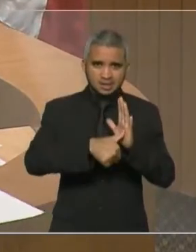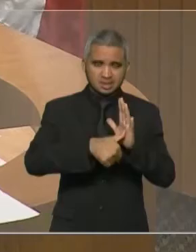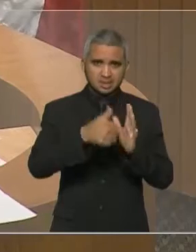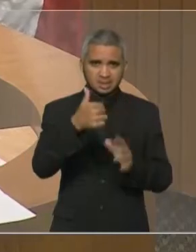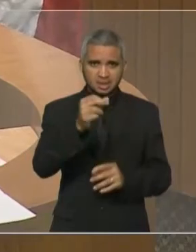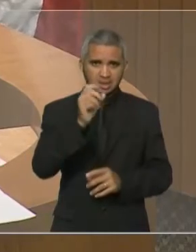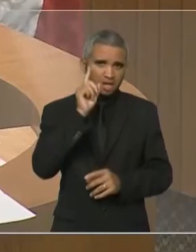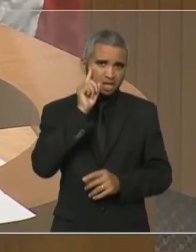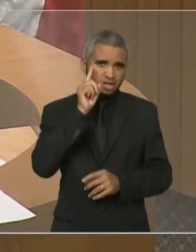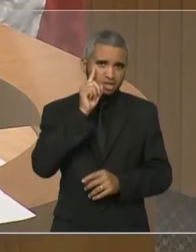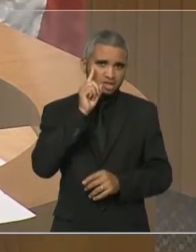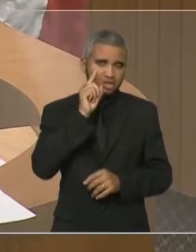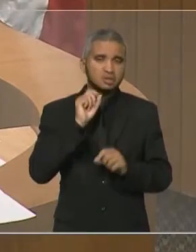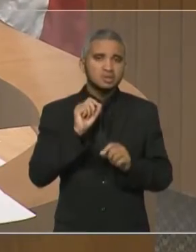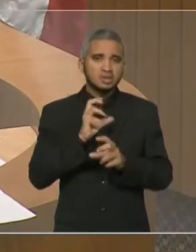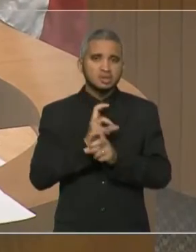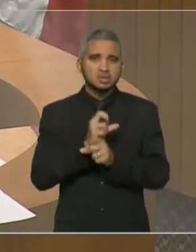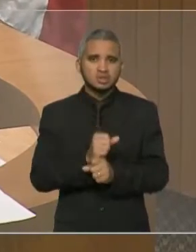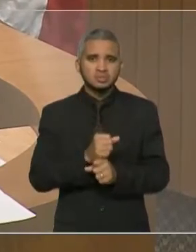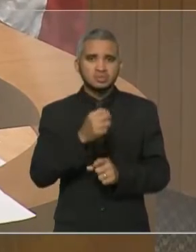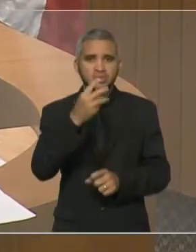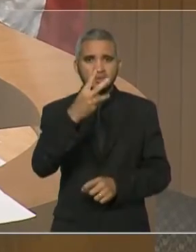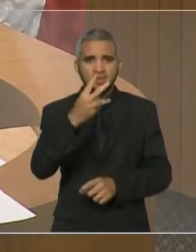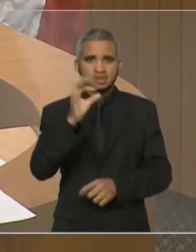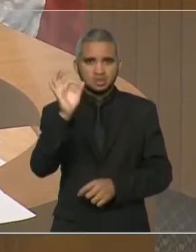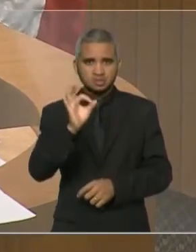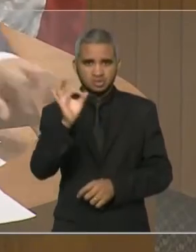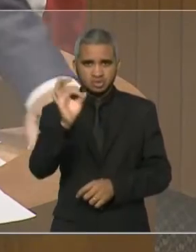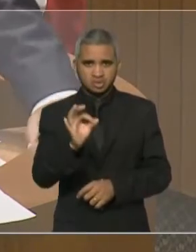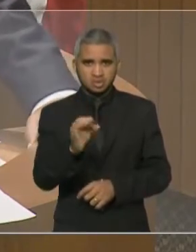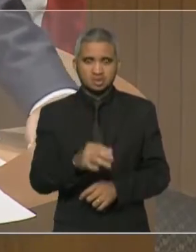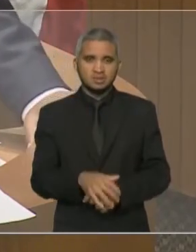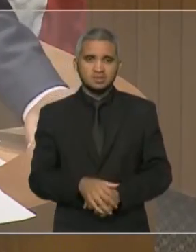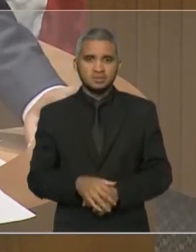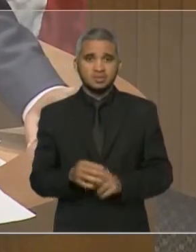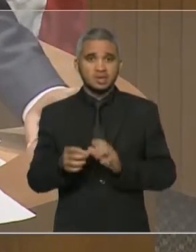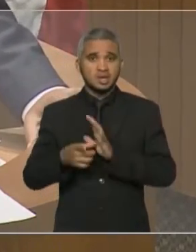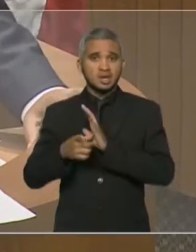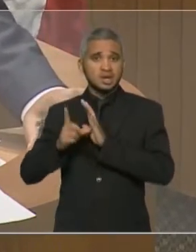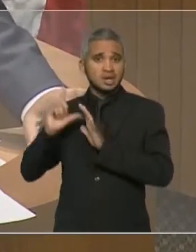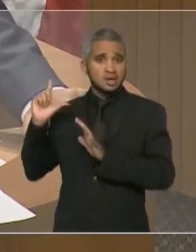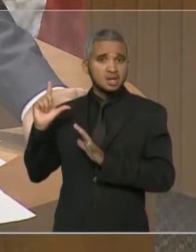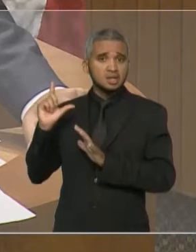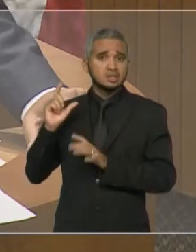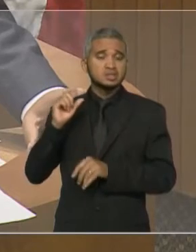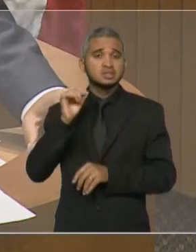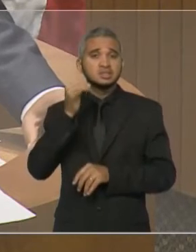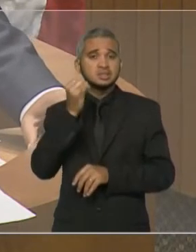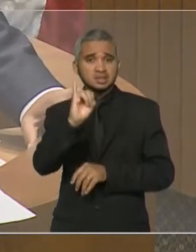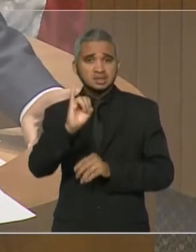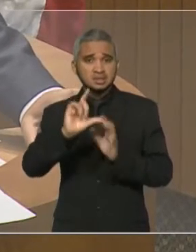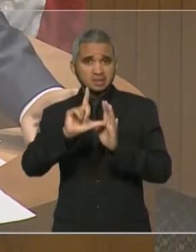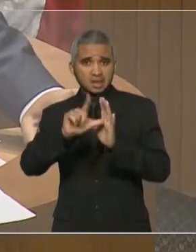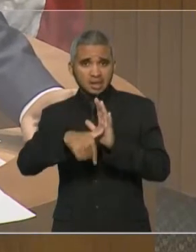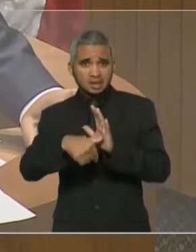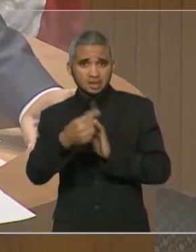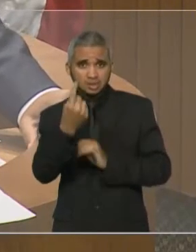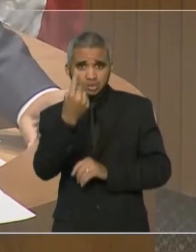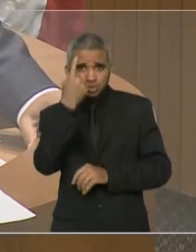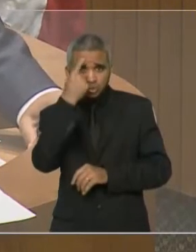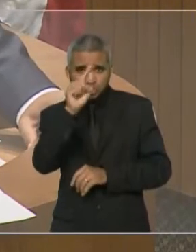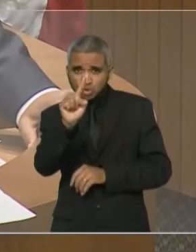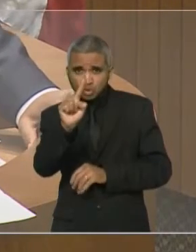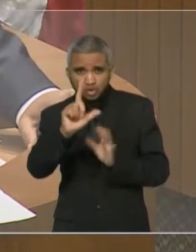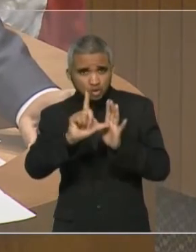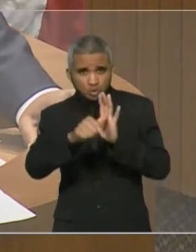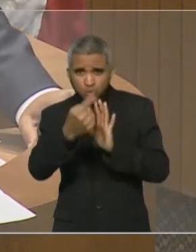multa. Antes era 30%. Se tivesse atrasado um dia, já era 30% de multa. E os juros, que como